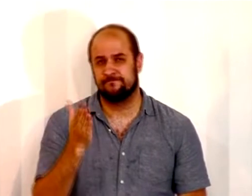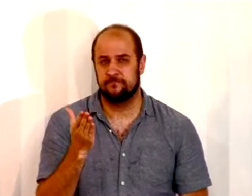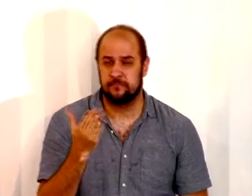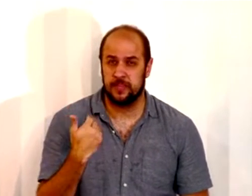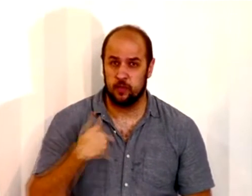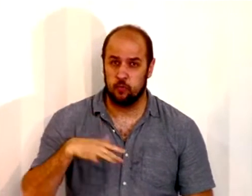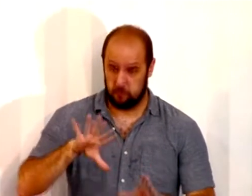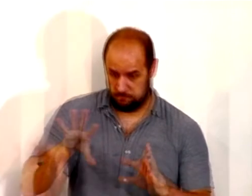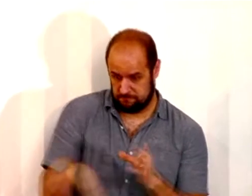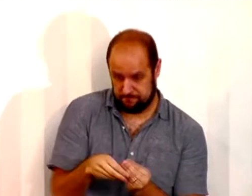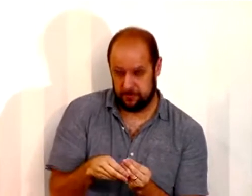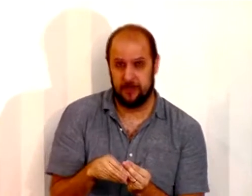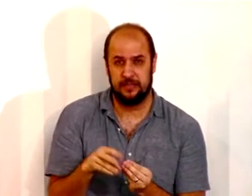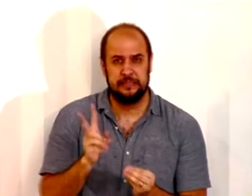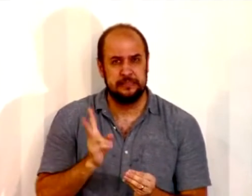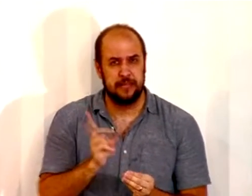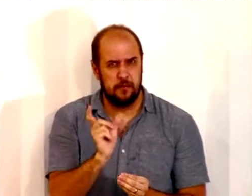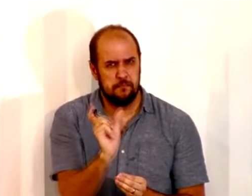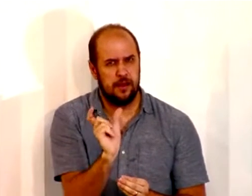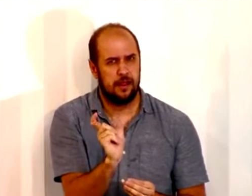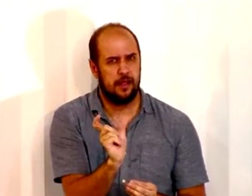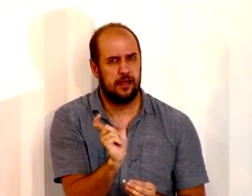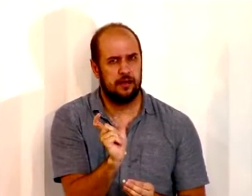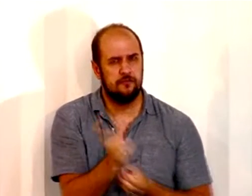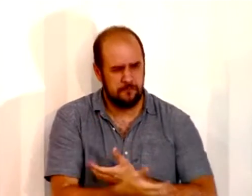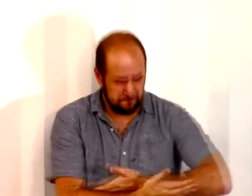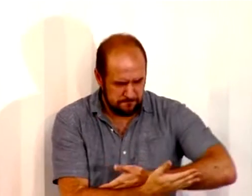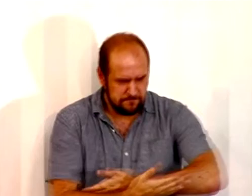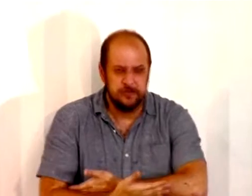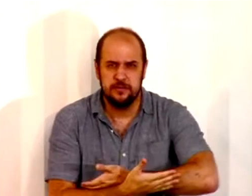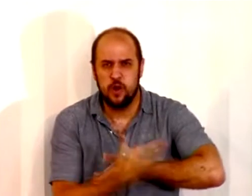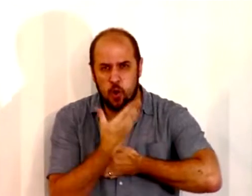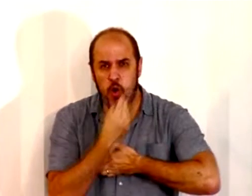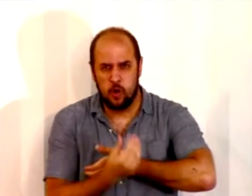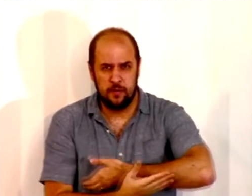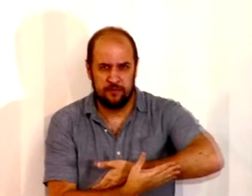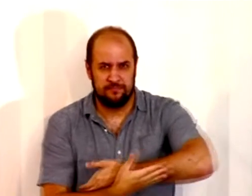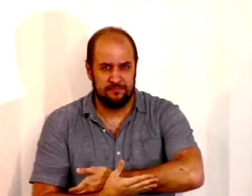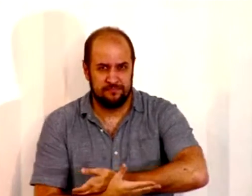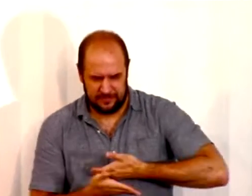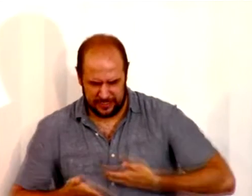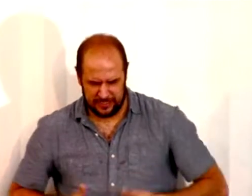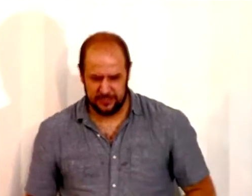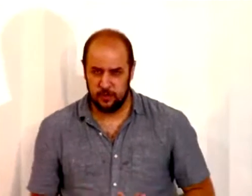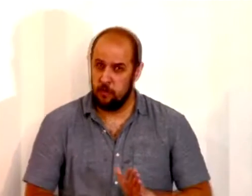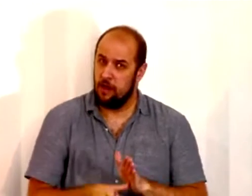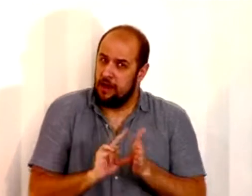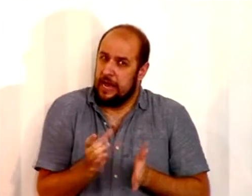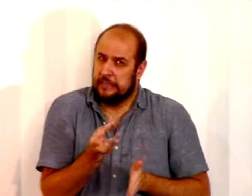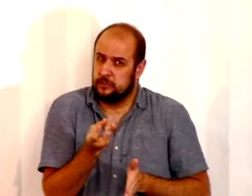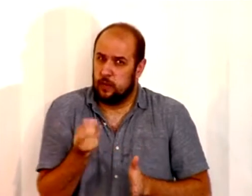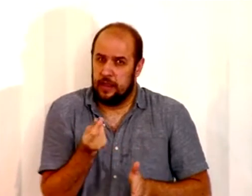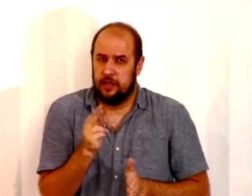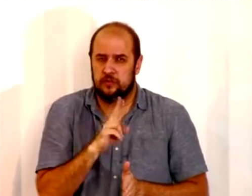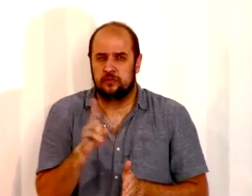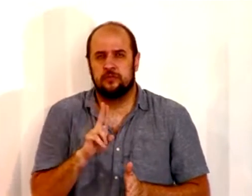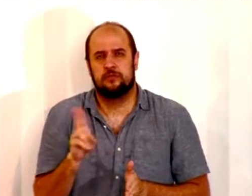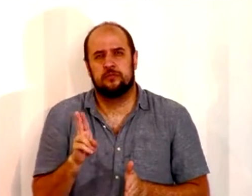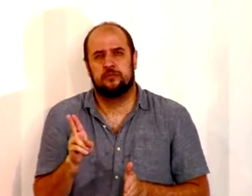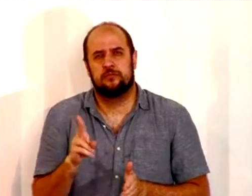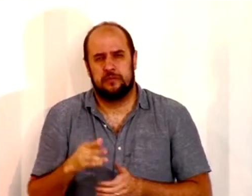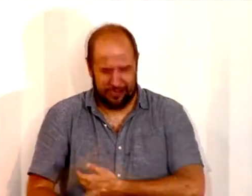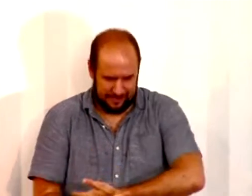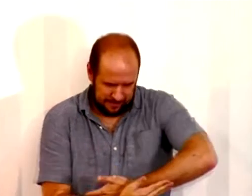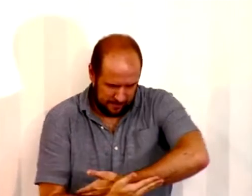vou incluir sem ferir a palavra. Esse menino que nos nasceu, então, antes de ter essas qualidades no seu nome, ele é a